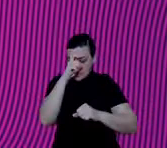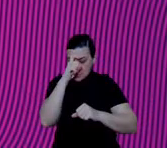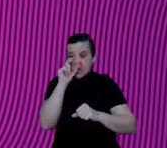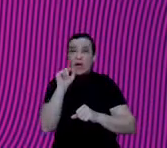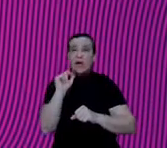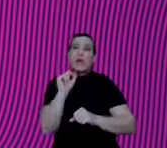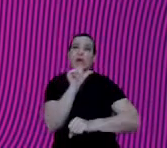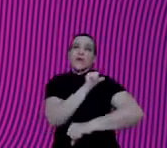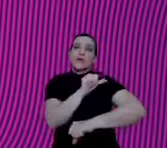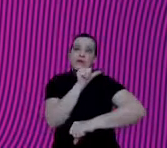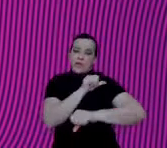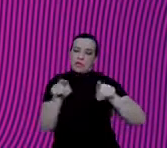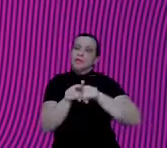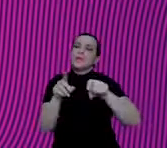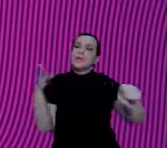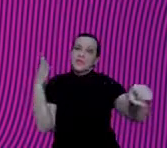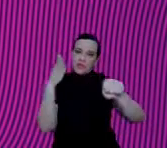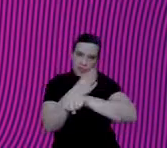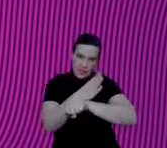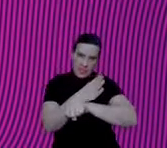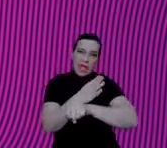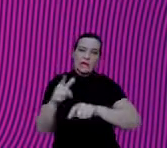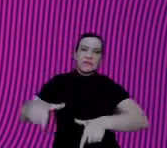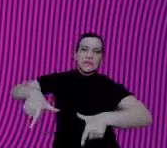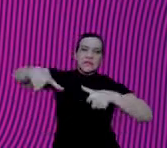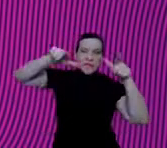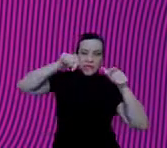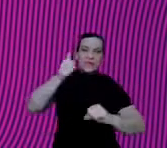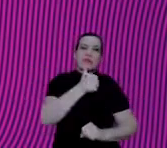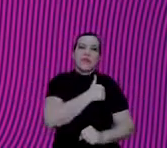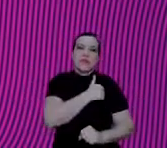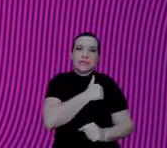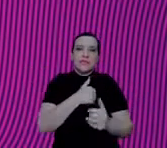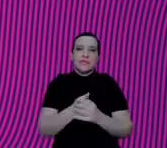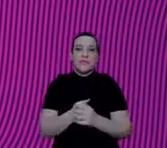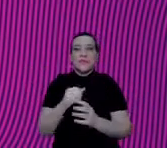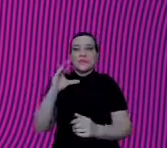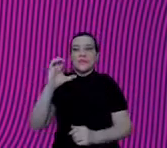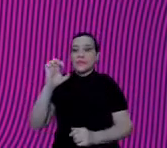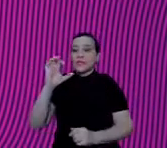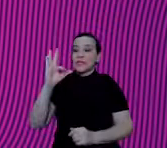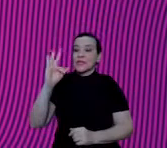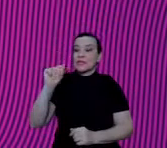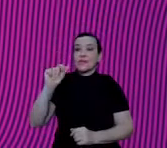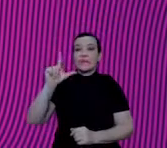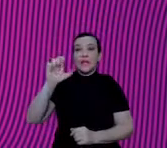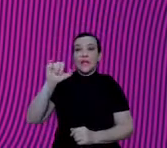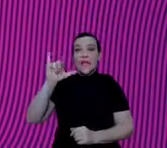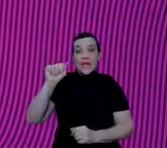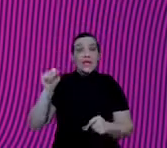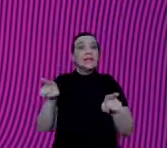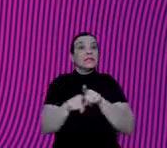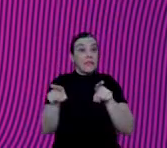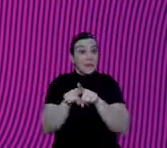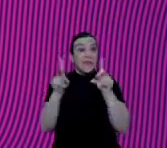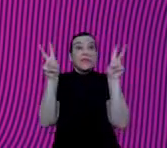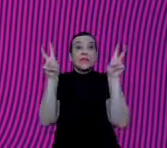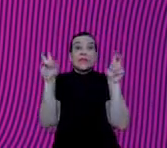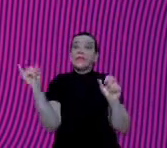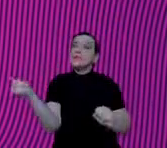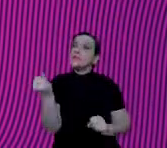e pela certificação canadense. Na cefaleia, outro tema muito importante que será discutido aqui, nós vemos mais